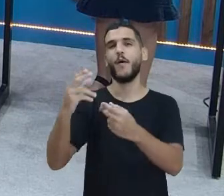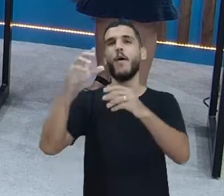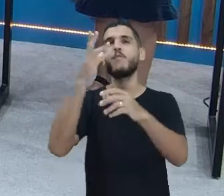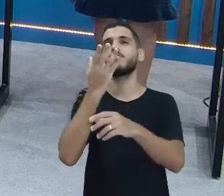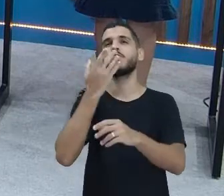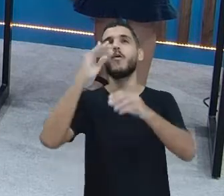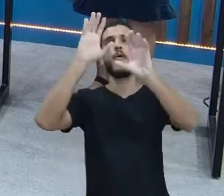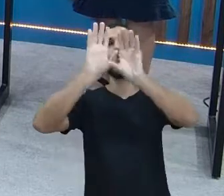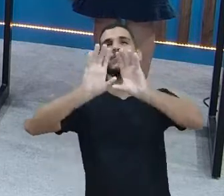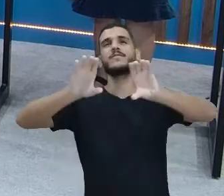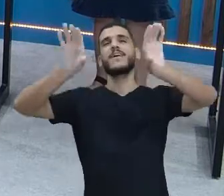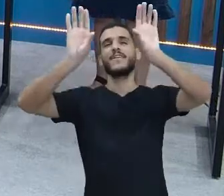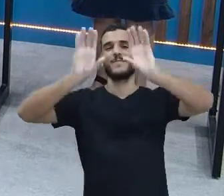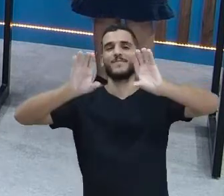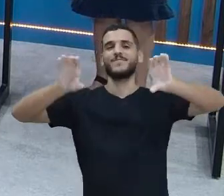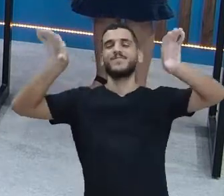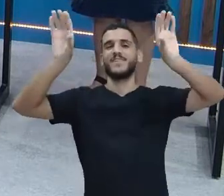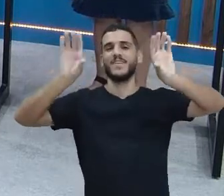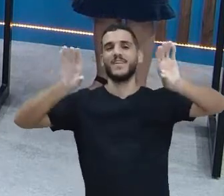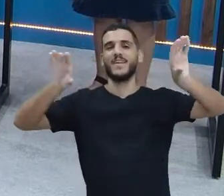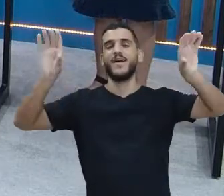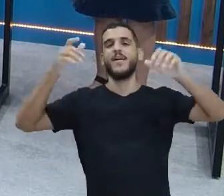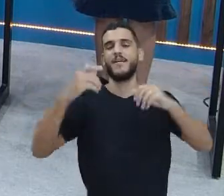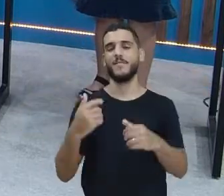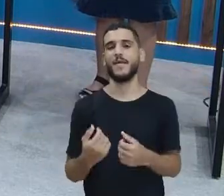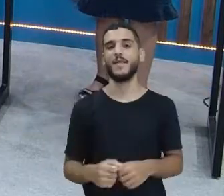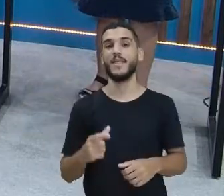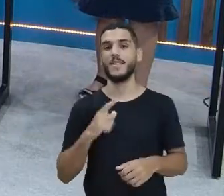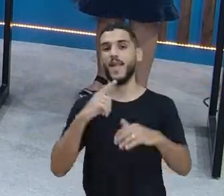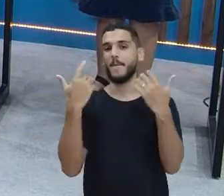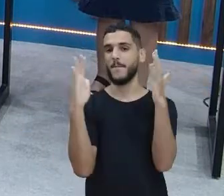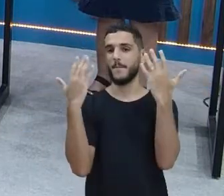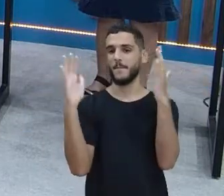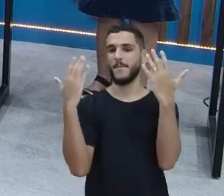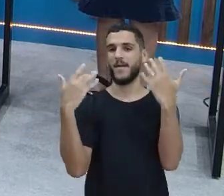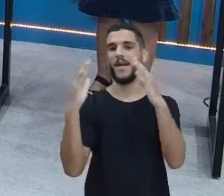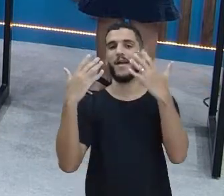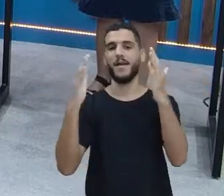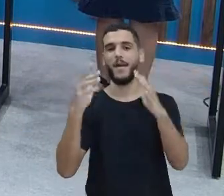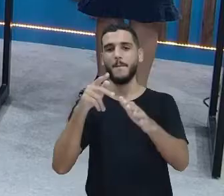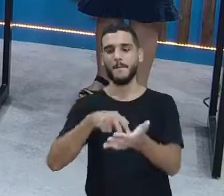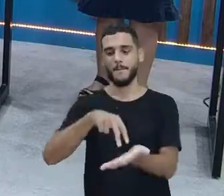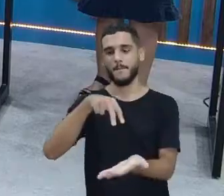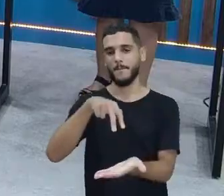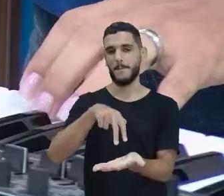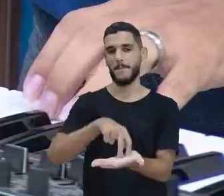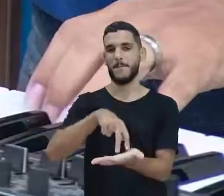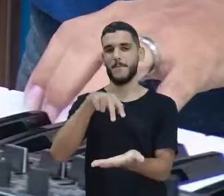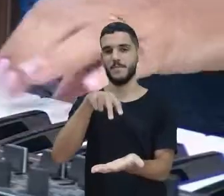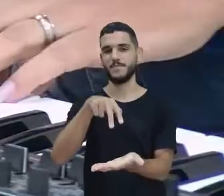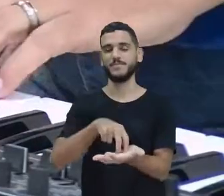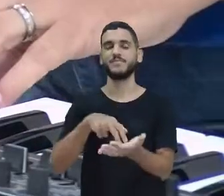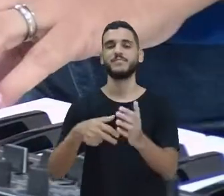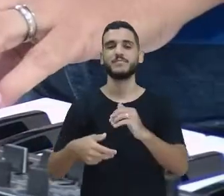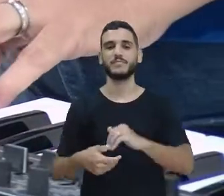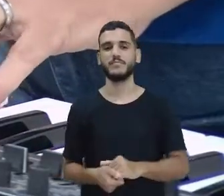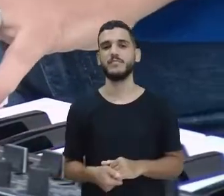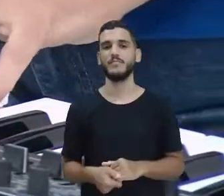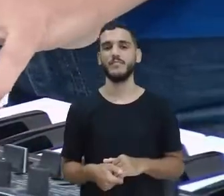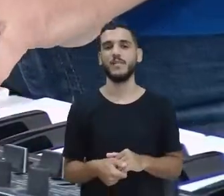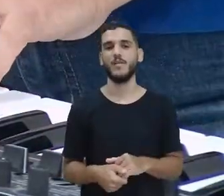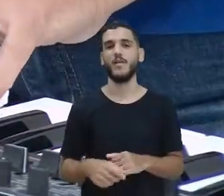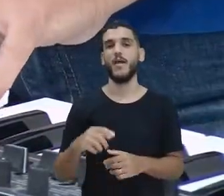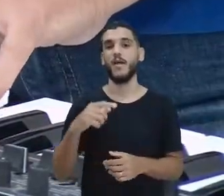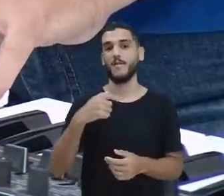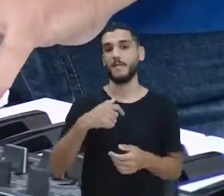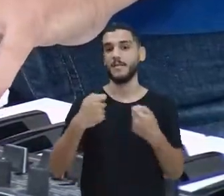da cor daquele céu. Olha palma, palma, palma, olha pé, pé, pé.